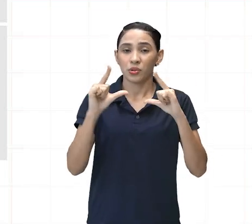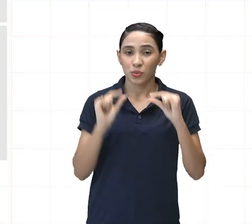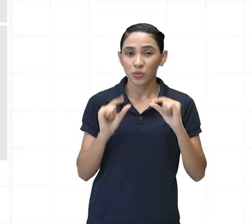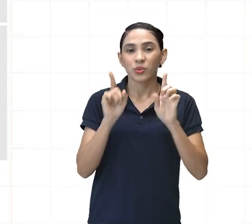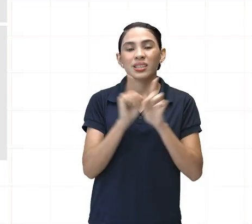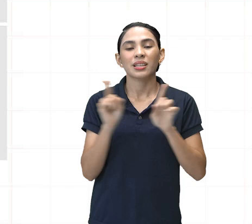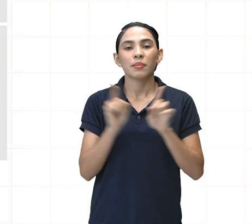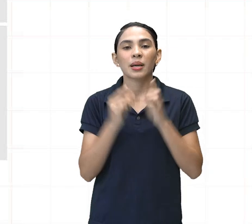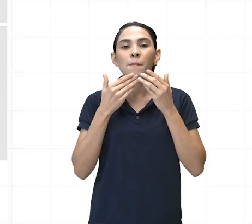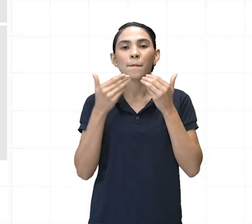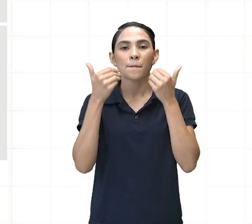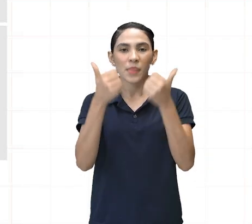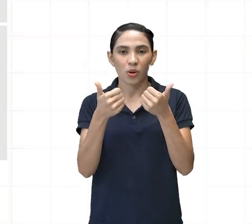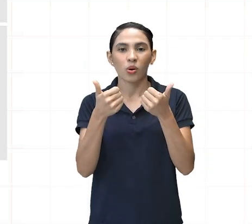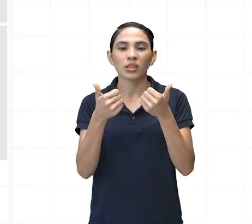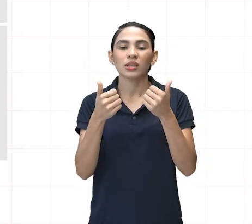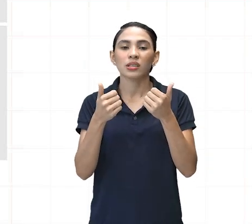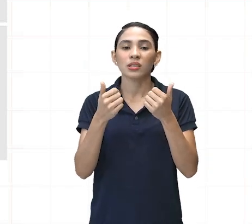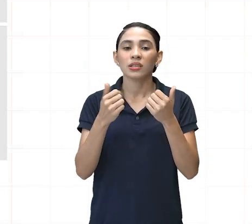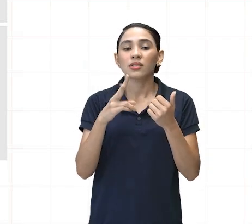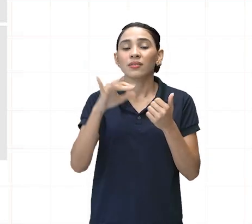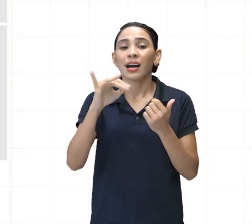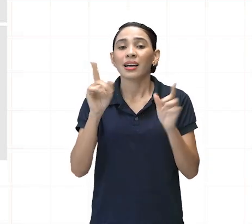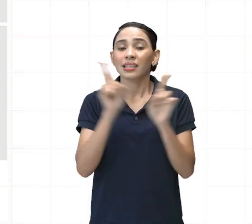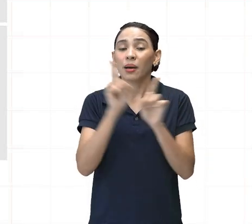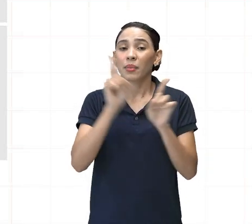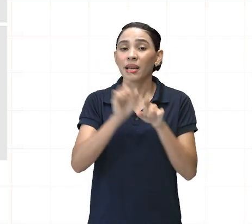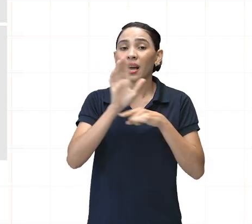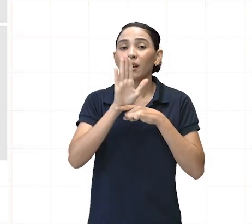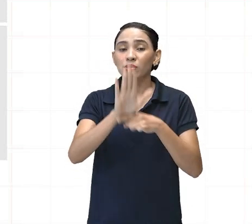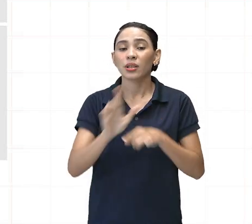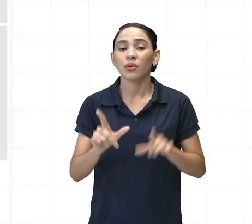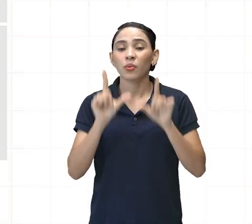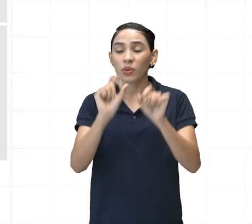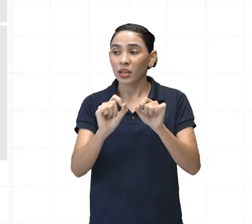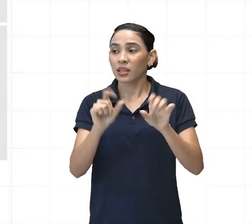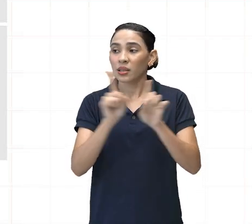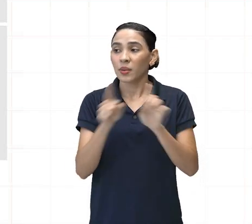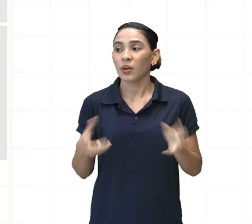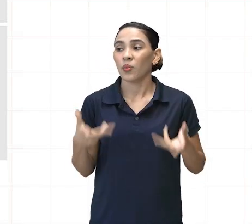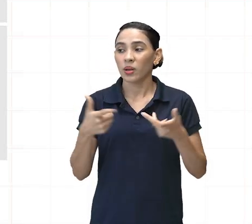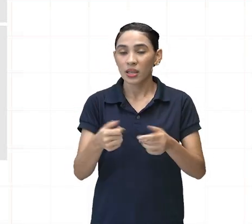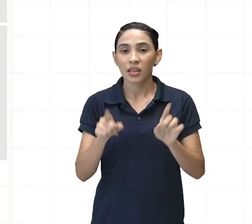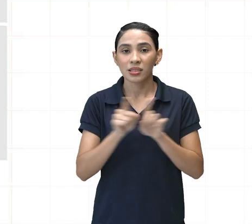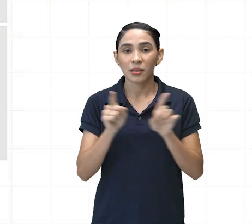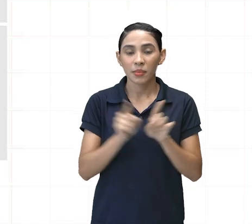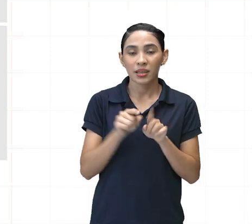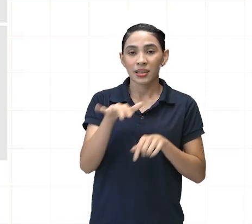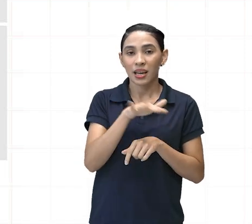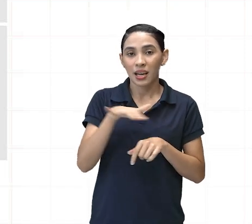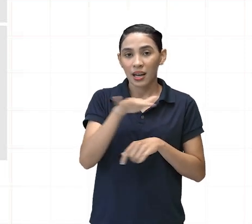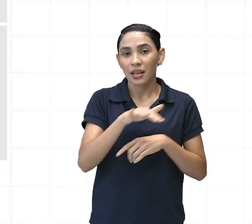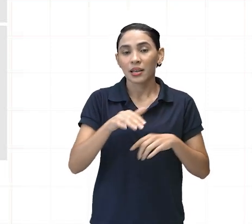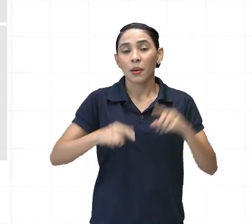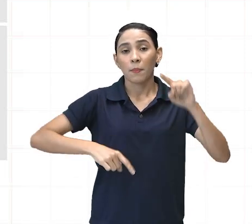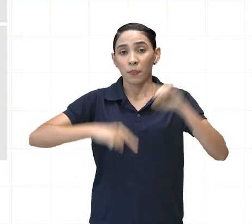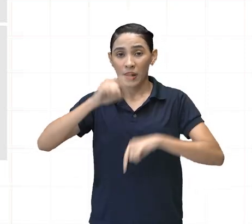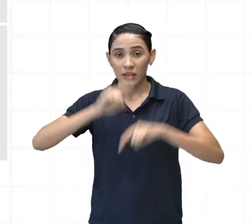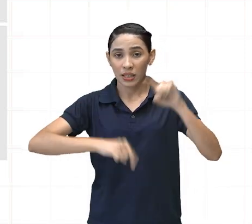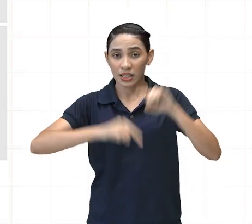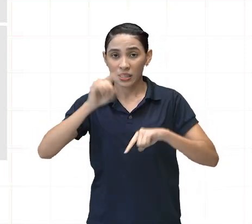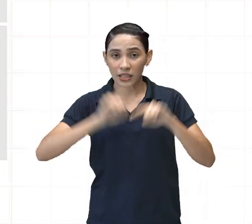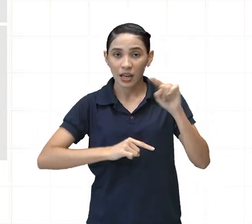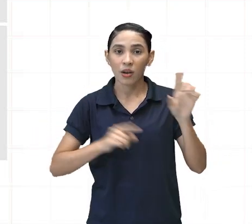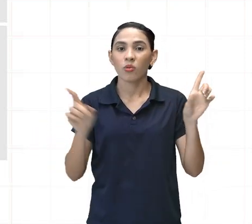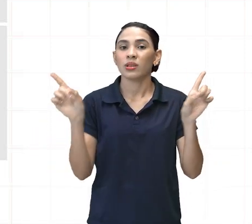de melhoria. E isso acaba ajudando no quê? Na qualidade, tanto na parte dos produtos,